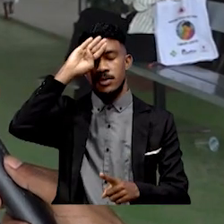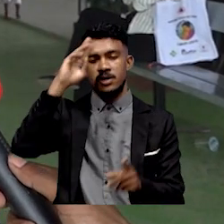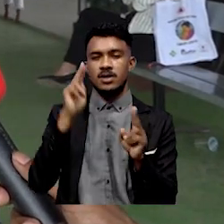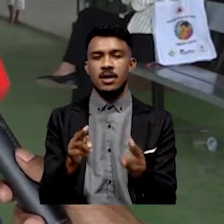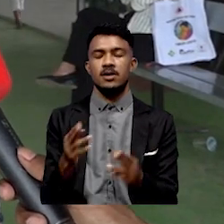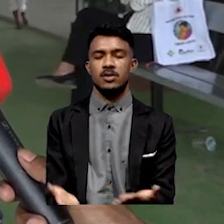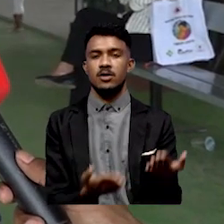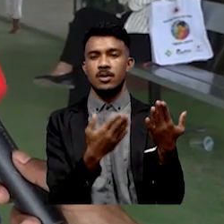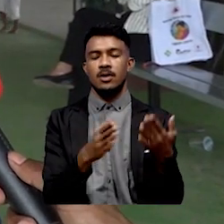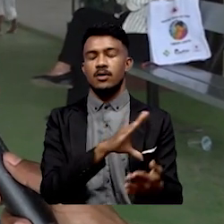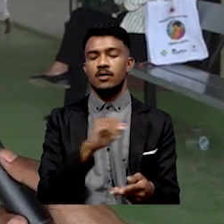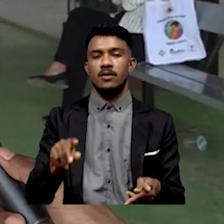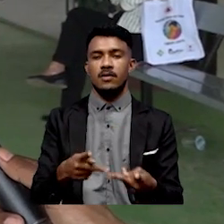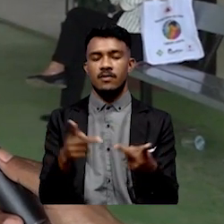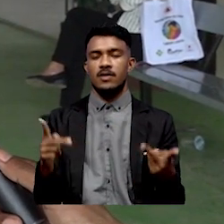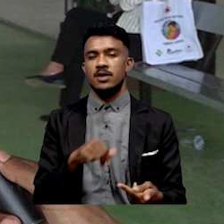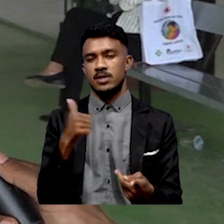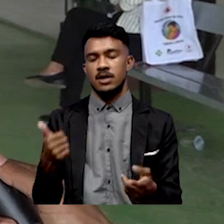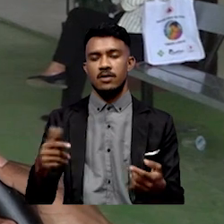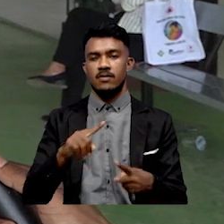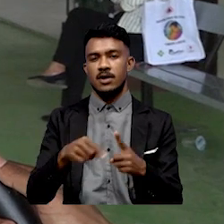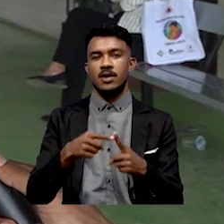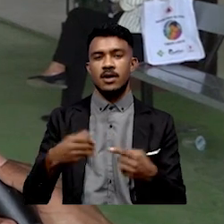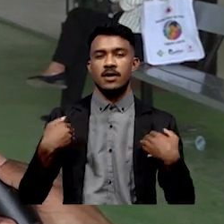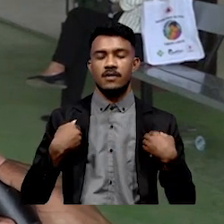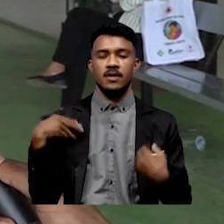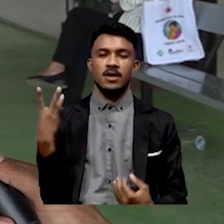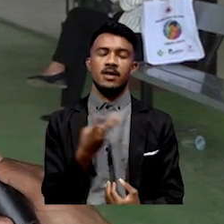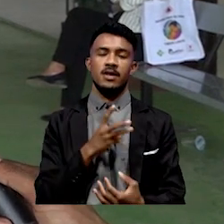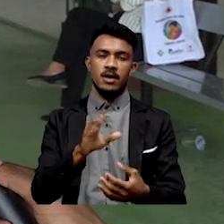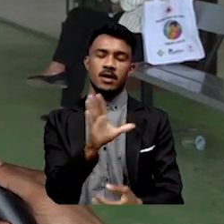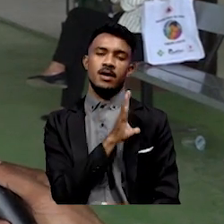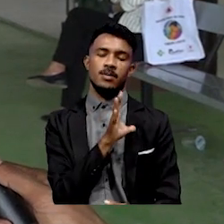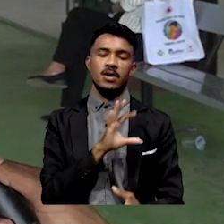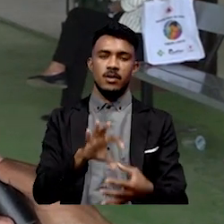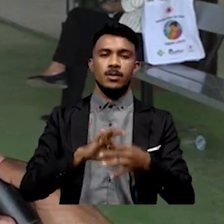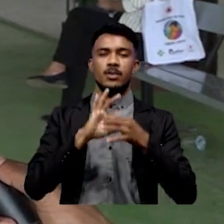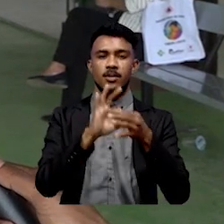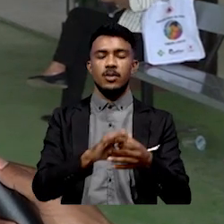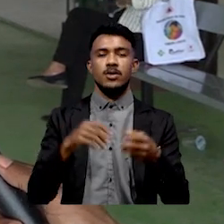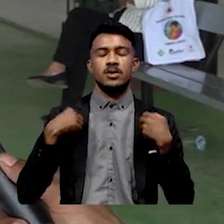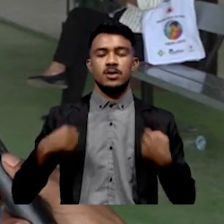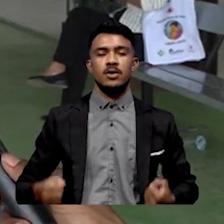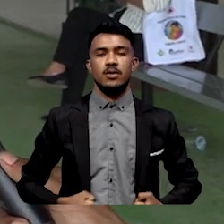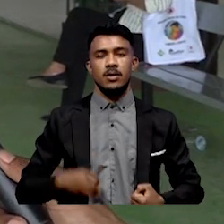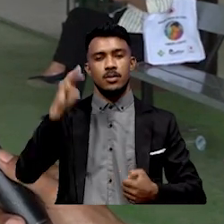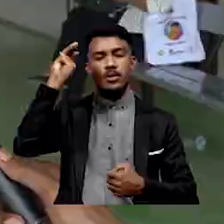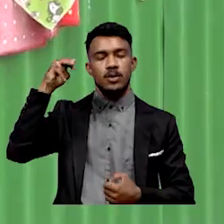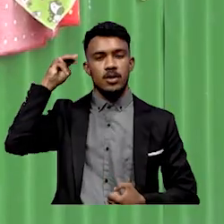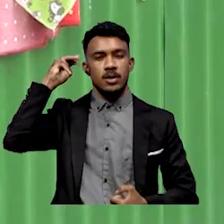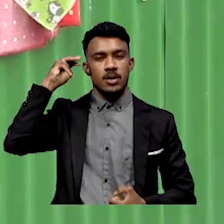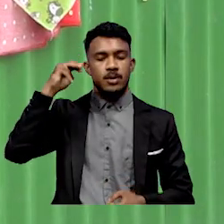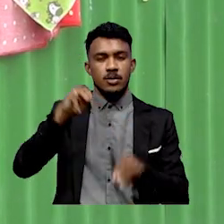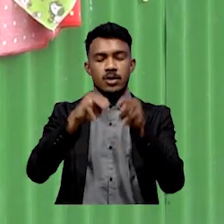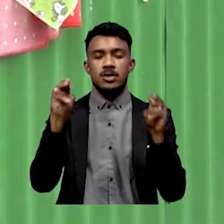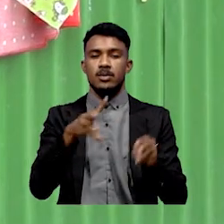quando acontece ita espera kata ita nia equipa saúde municipal dili ho parceiro roto liliu